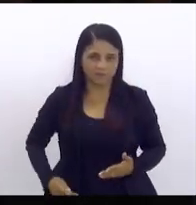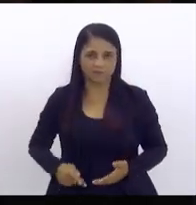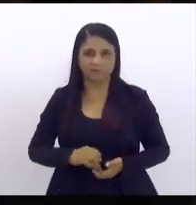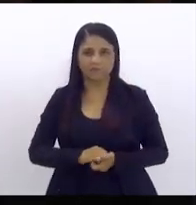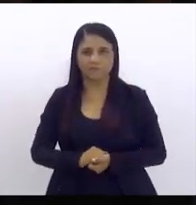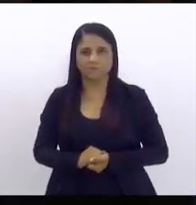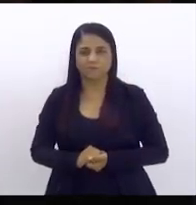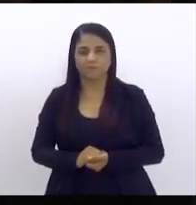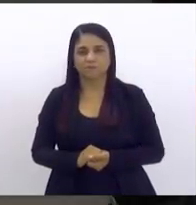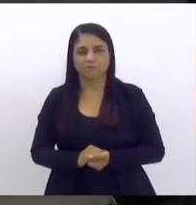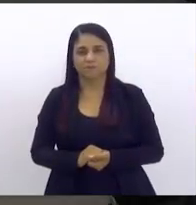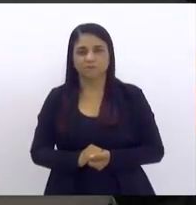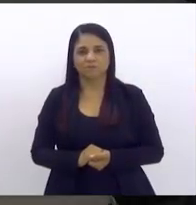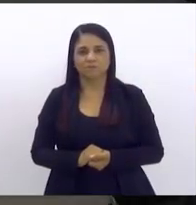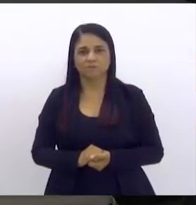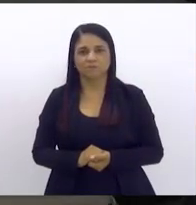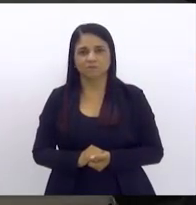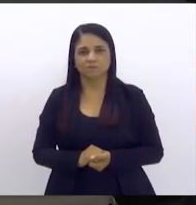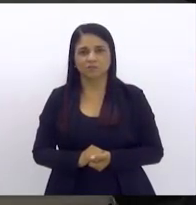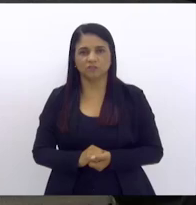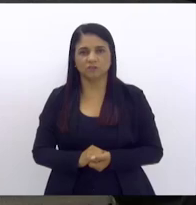presidente.